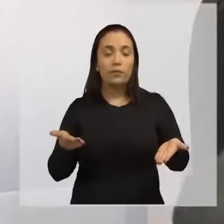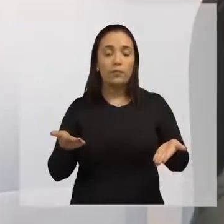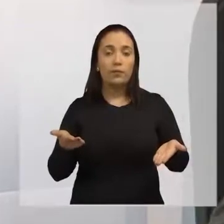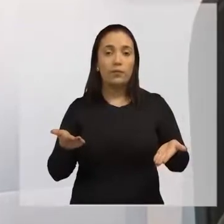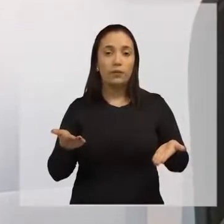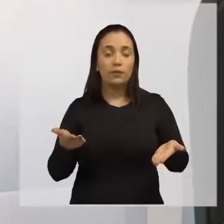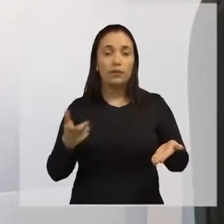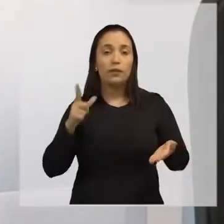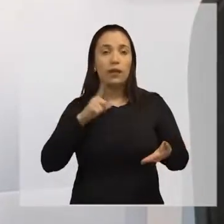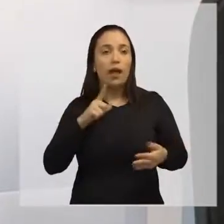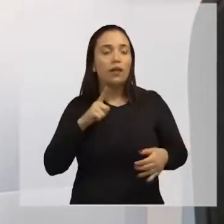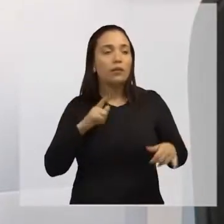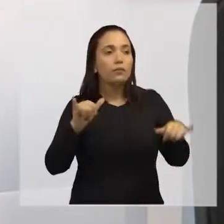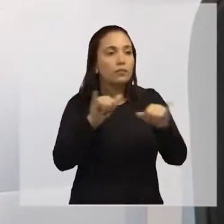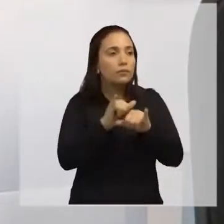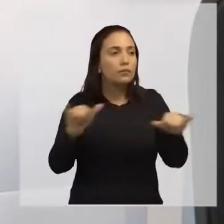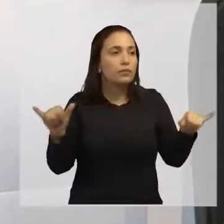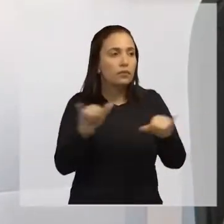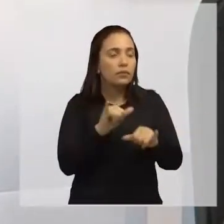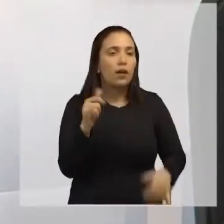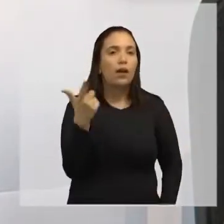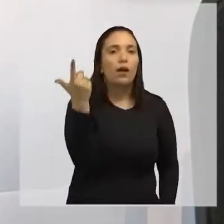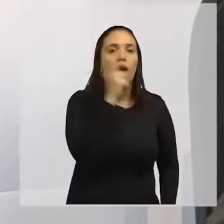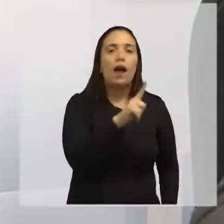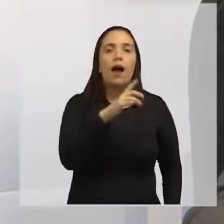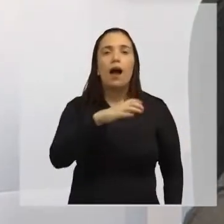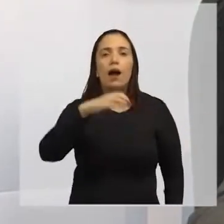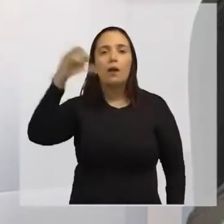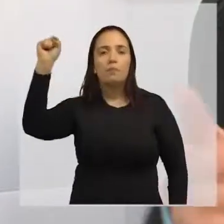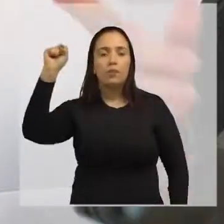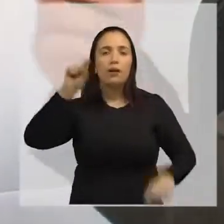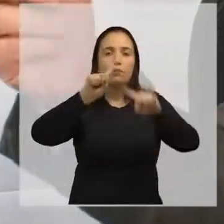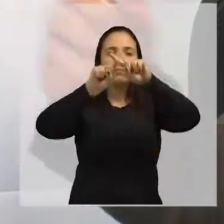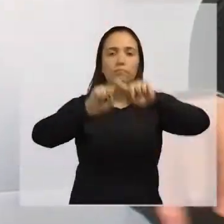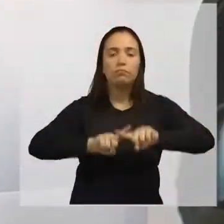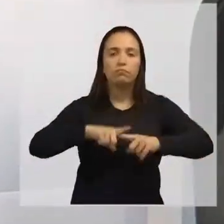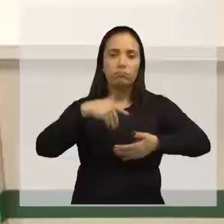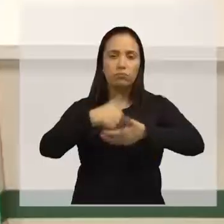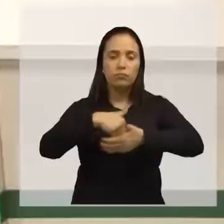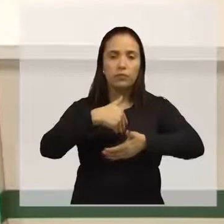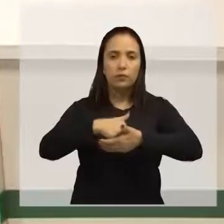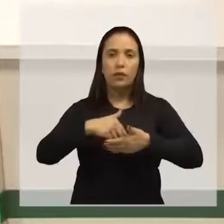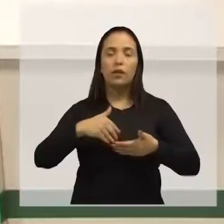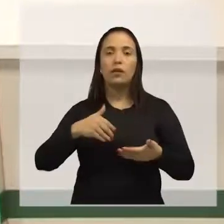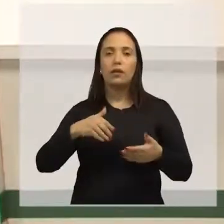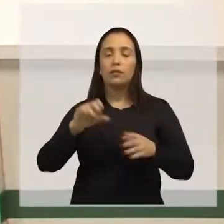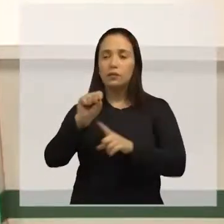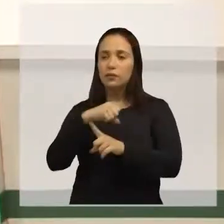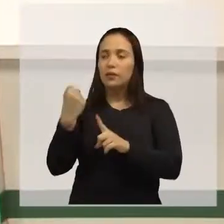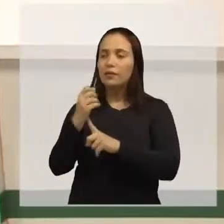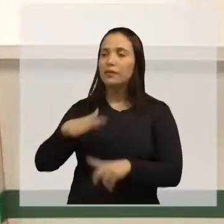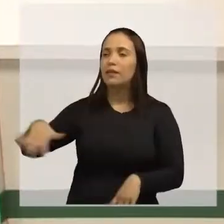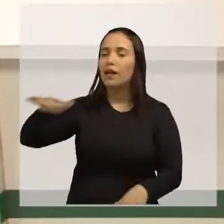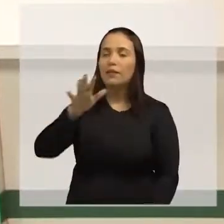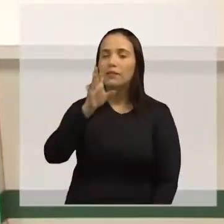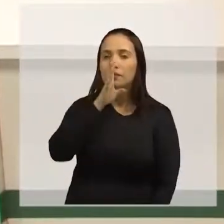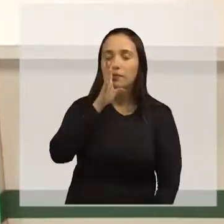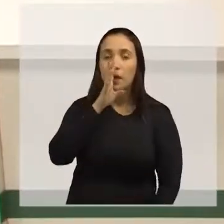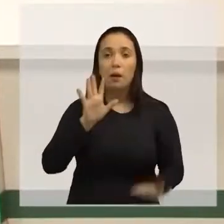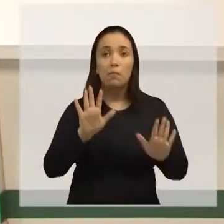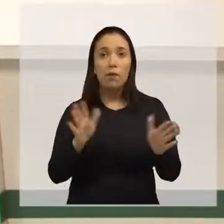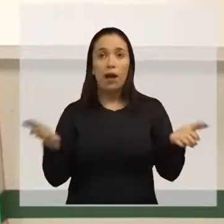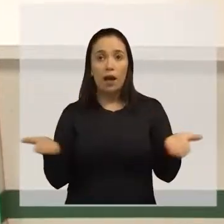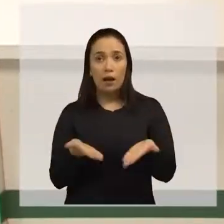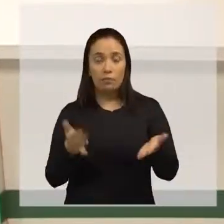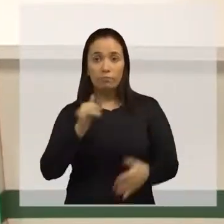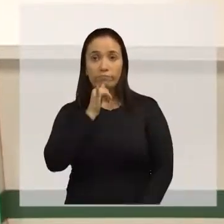conseguir ganhar a Copa e a autoconfiança do brasileiro. Todo ano tem. Mas essa Copa é interessante. A Rexona. Se